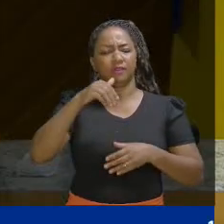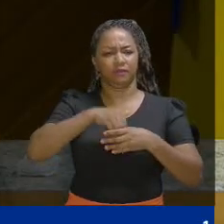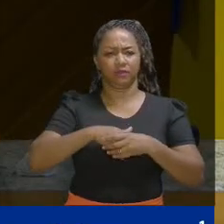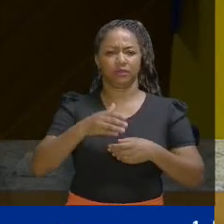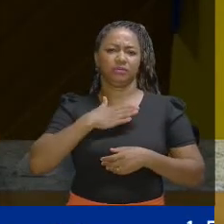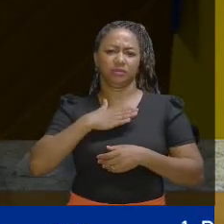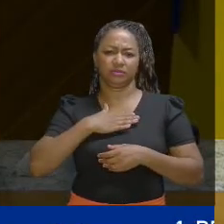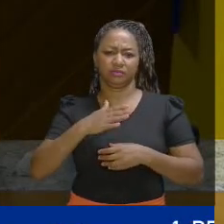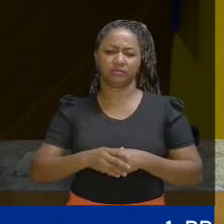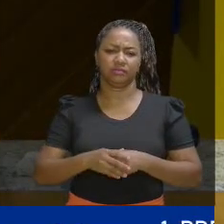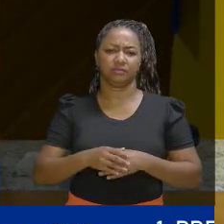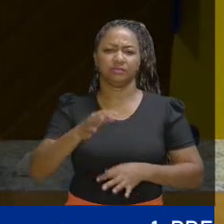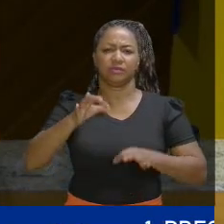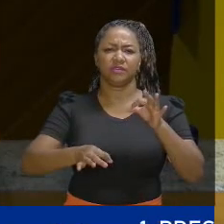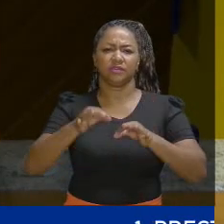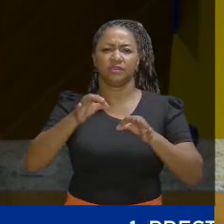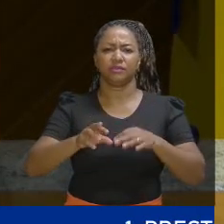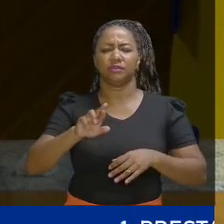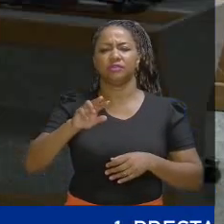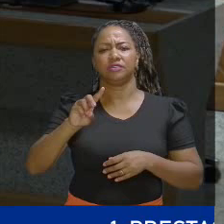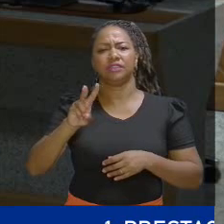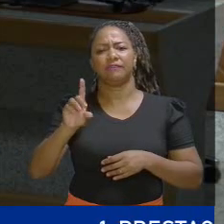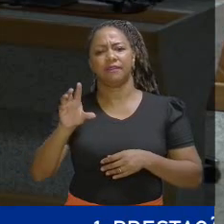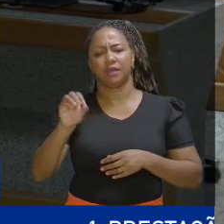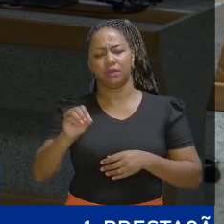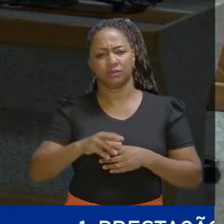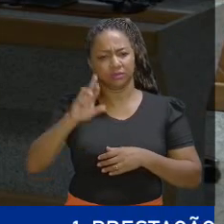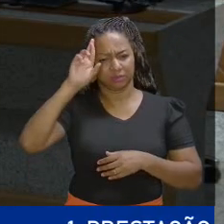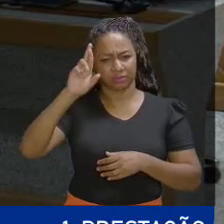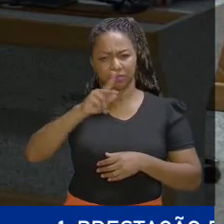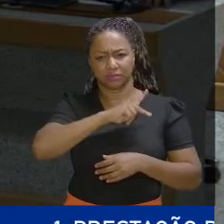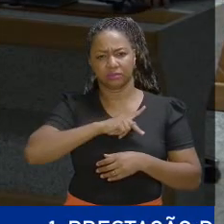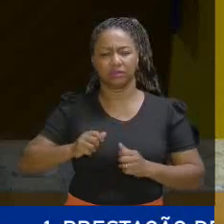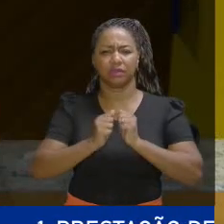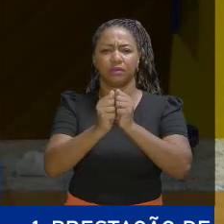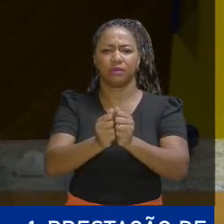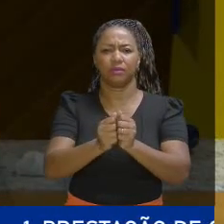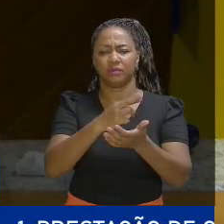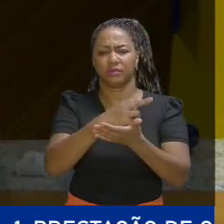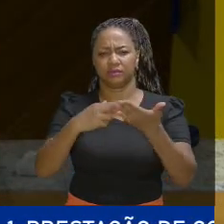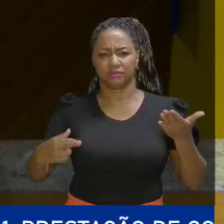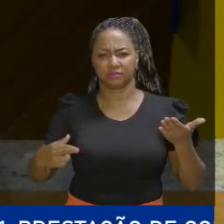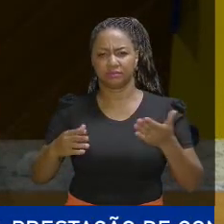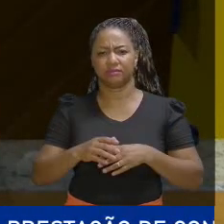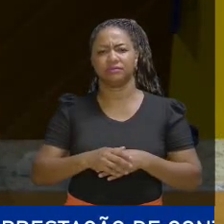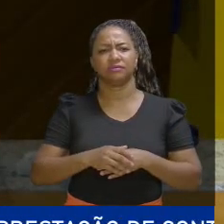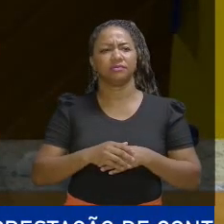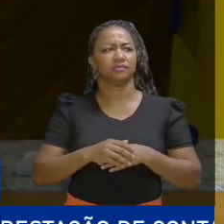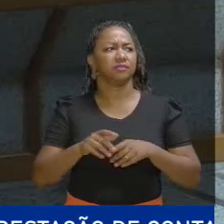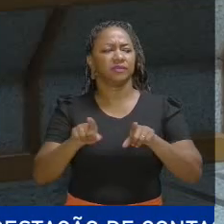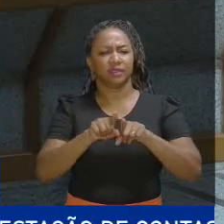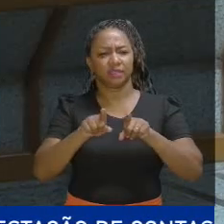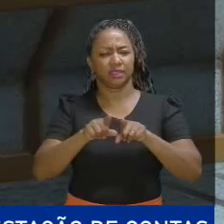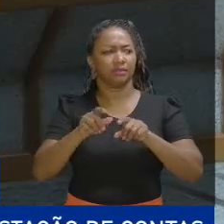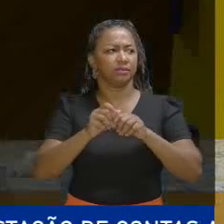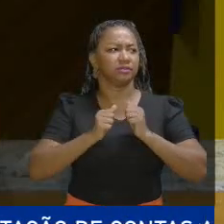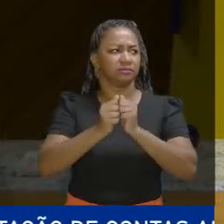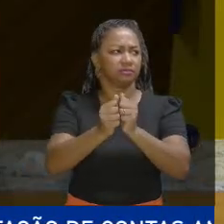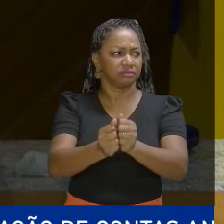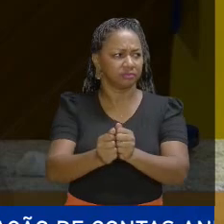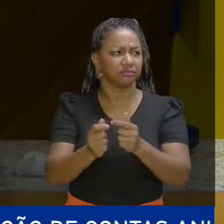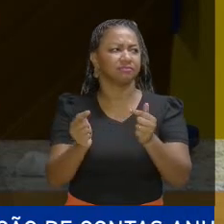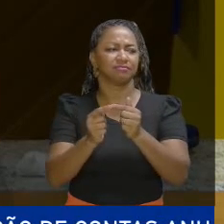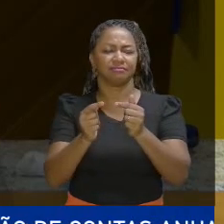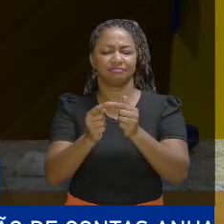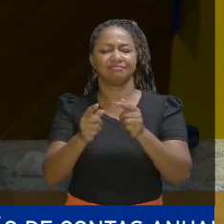excelência. Feito o juiz Rivaldo Valente. Foco no desembargador João Lages. Juiz Carmo Antônio. Também acompanho o relator.